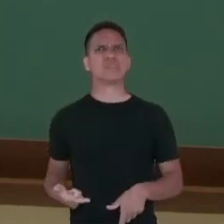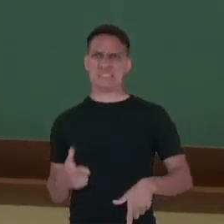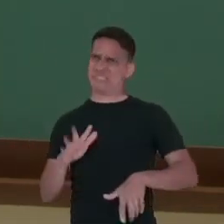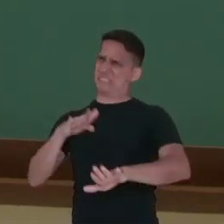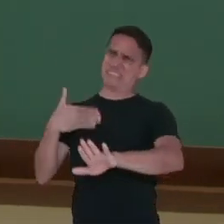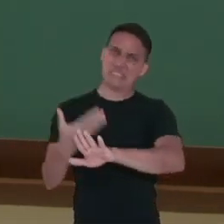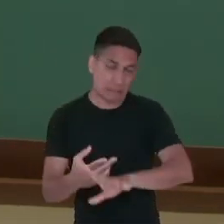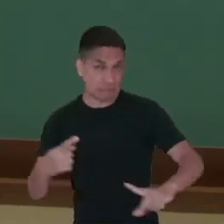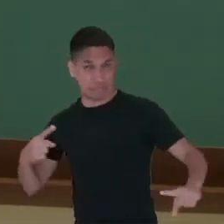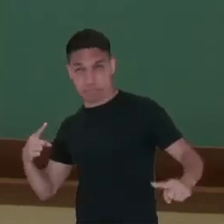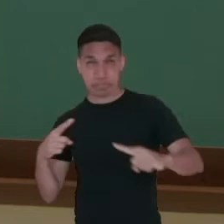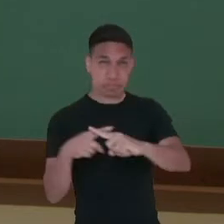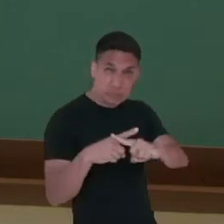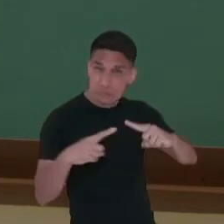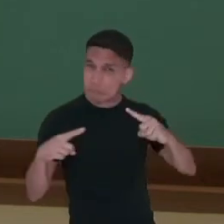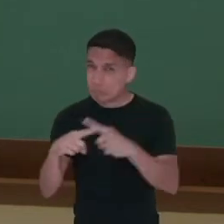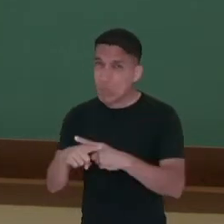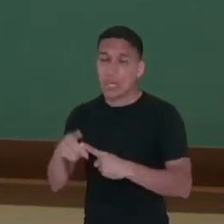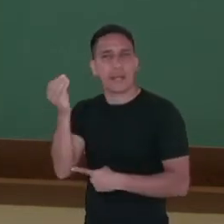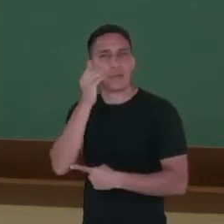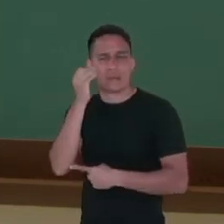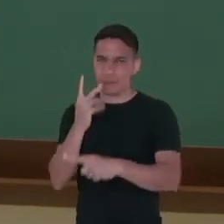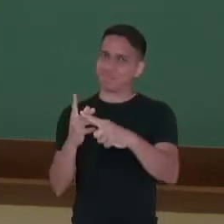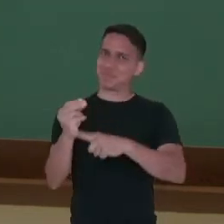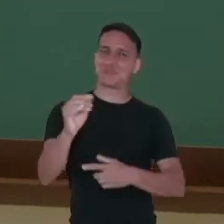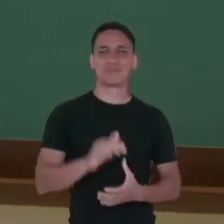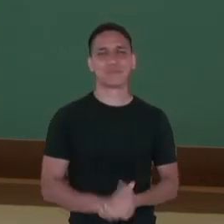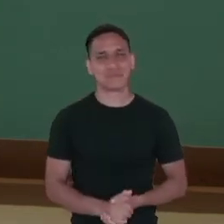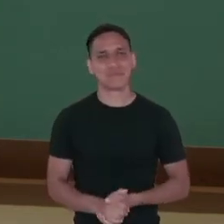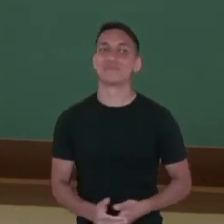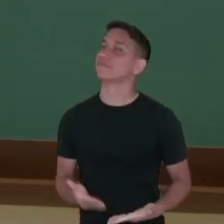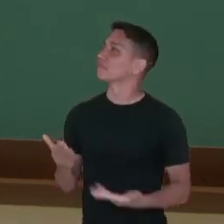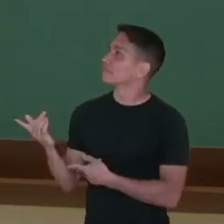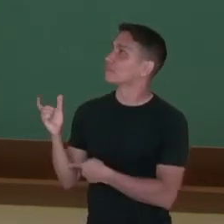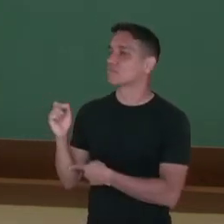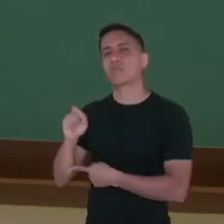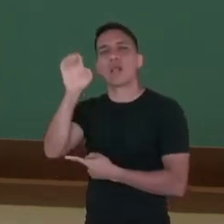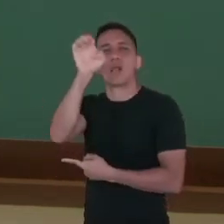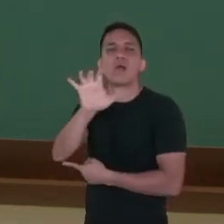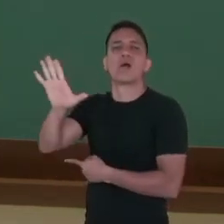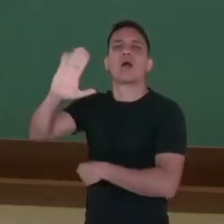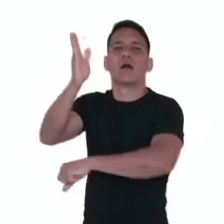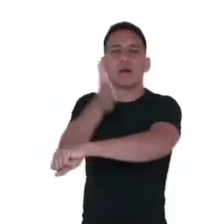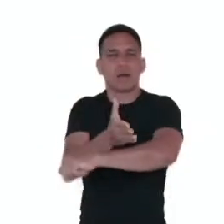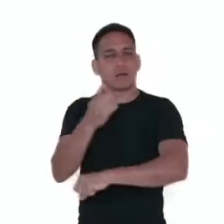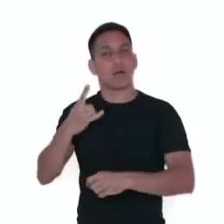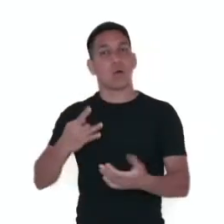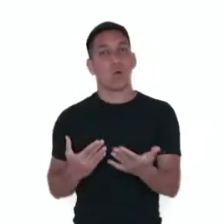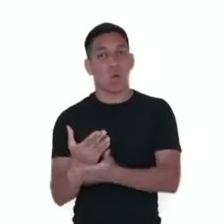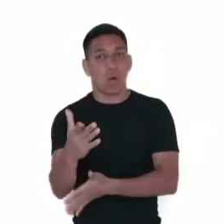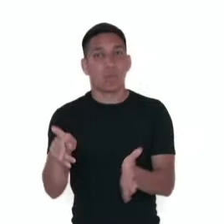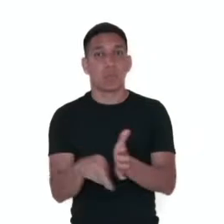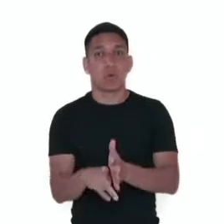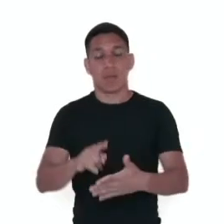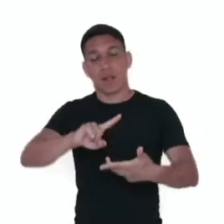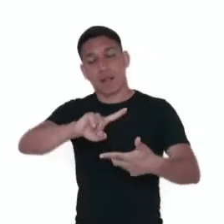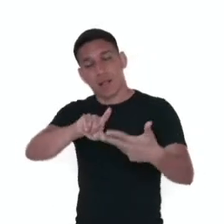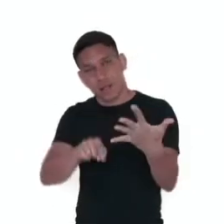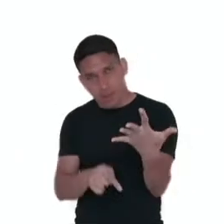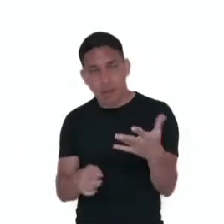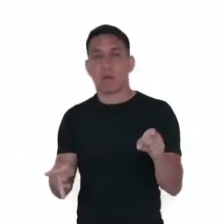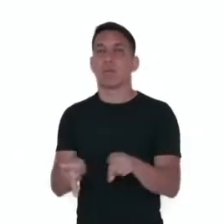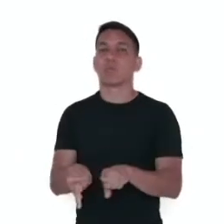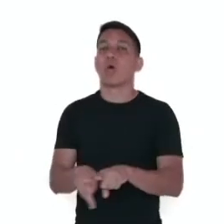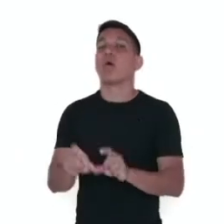mesmo, faziam de tudo para ter essa oportunidade. Olha lá! A Europa medieval se formou com elementos de origem romana, germânica e